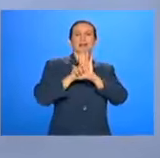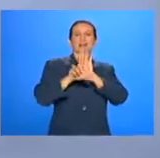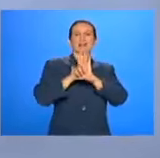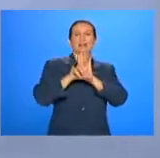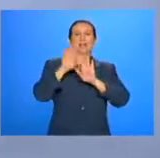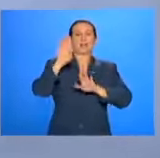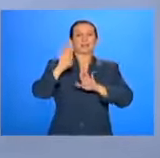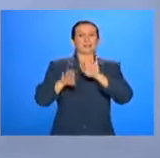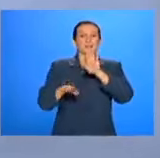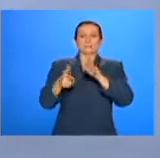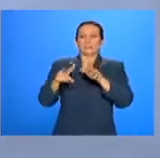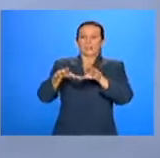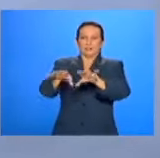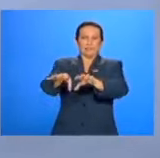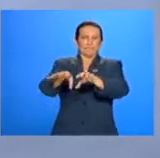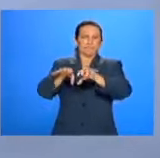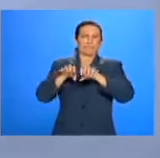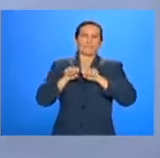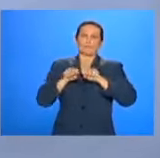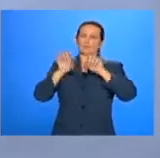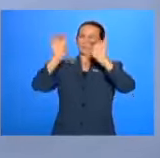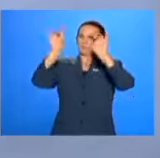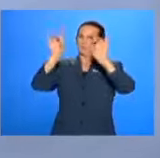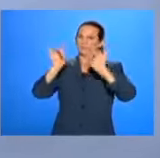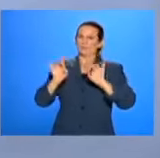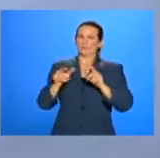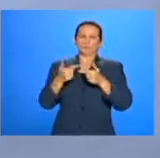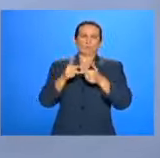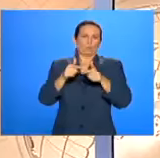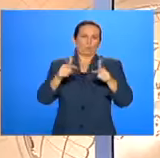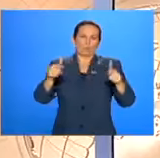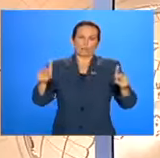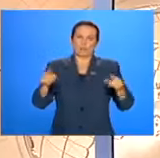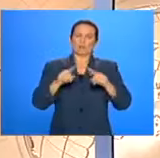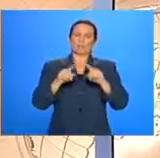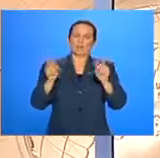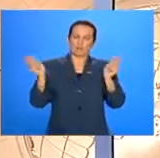formação específica na área em que atua.